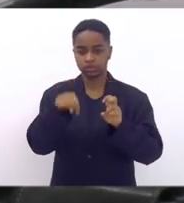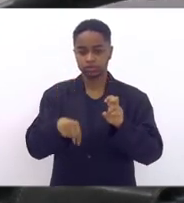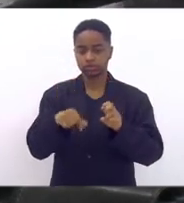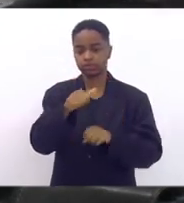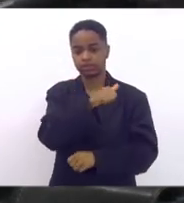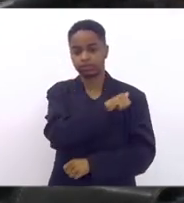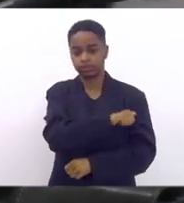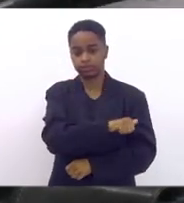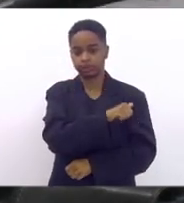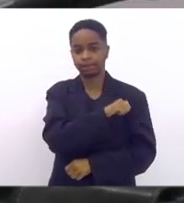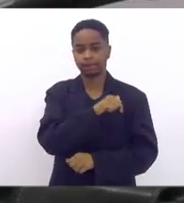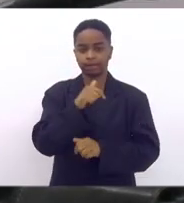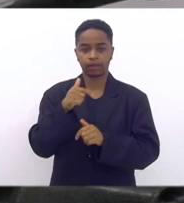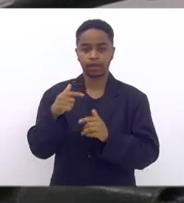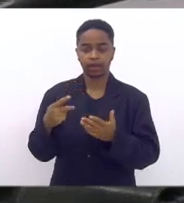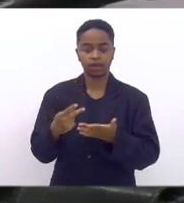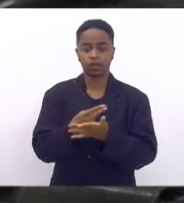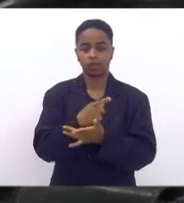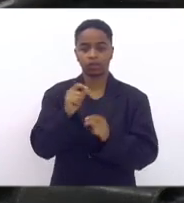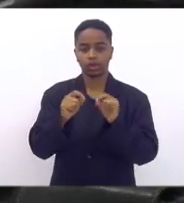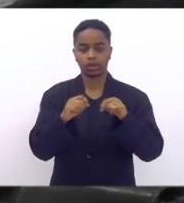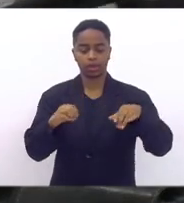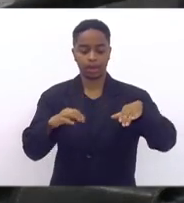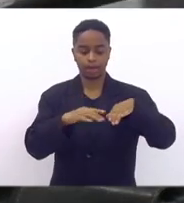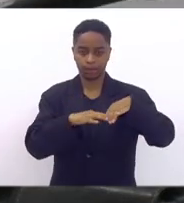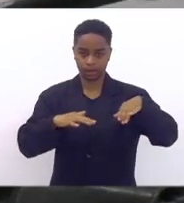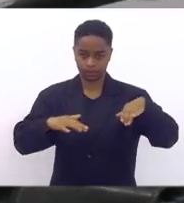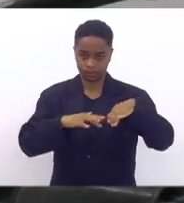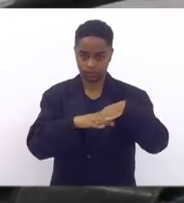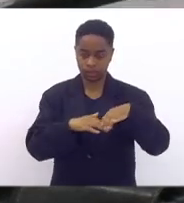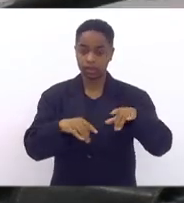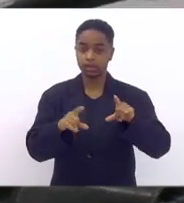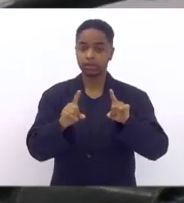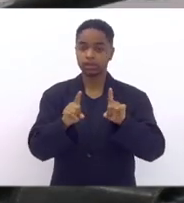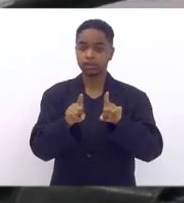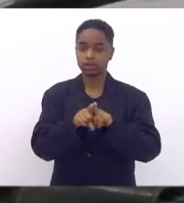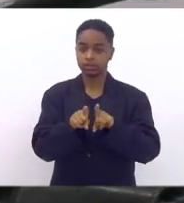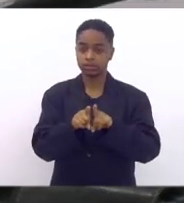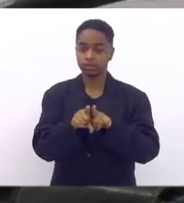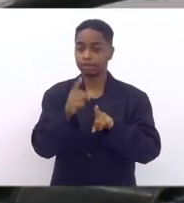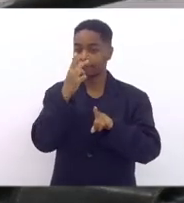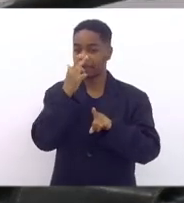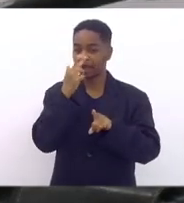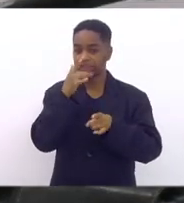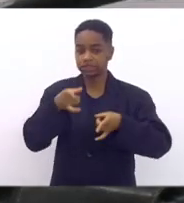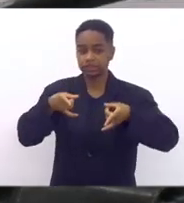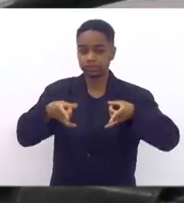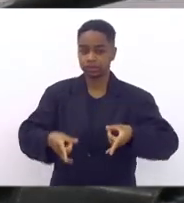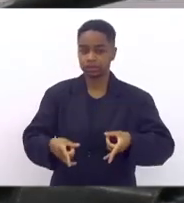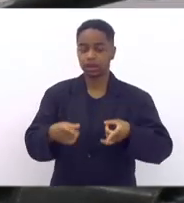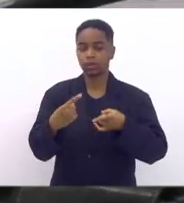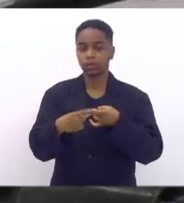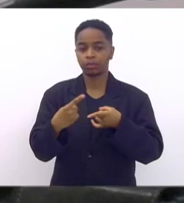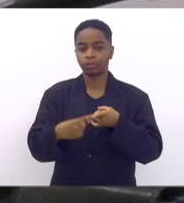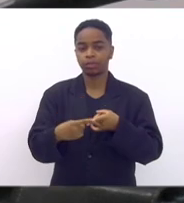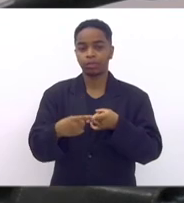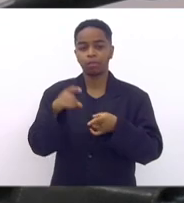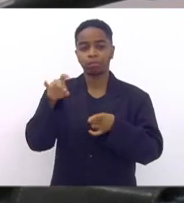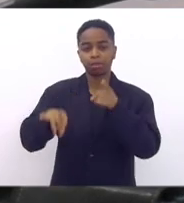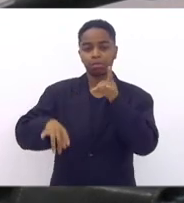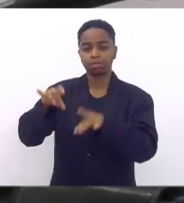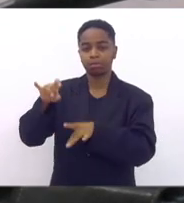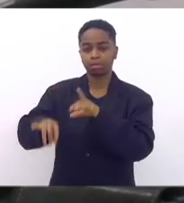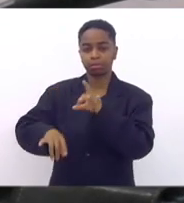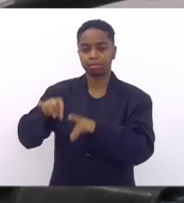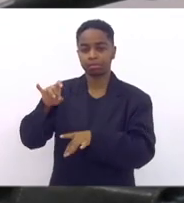mundo a nossa querida Bahia de guanabar no fundo entretanto um cemitério segundo relato da Capitania dos Portos nessa